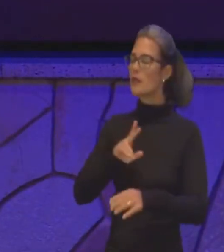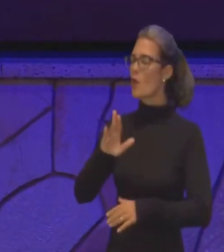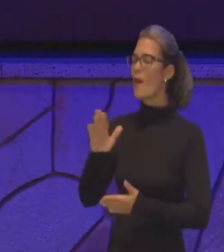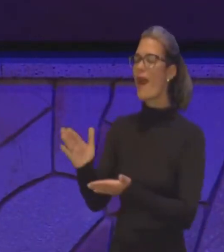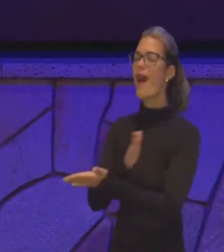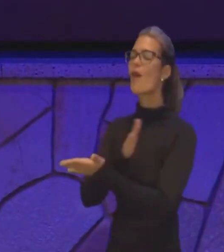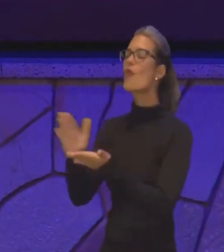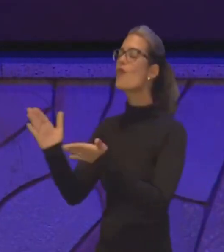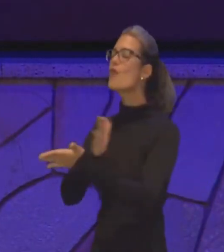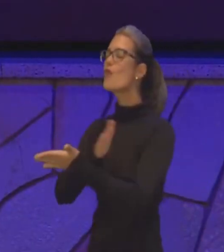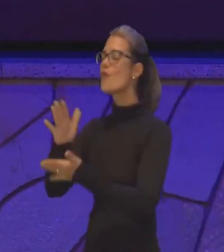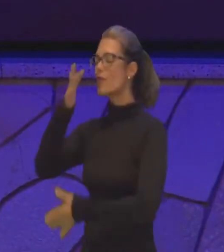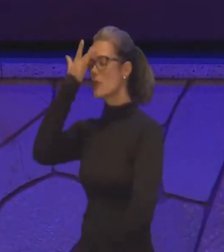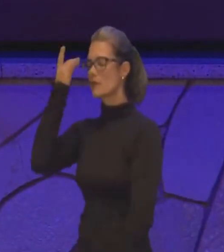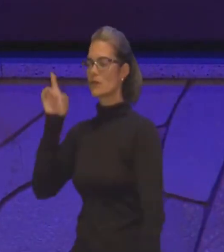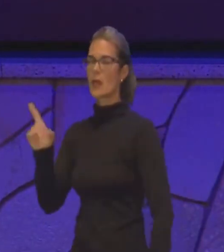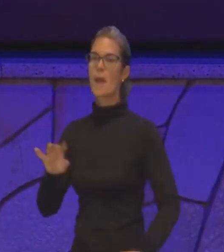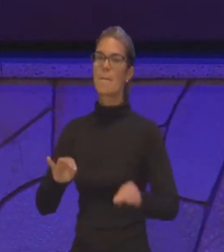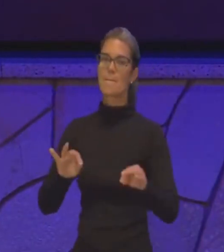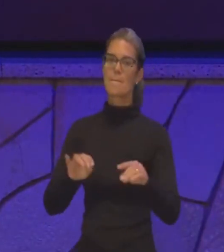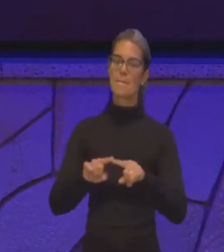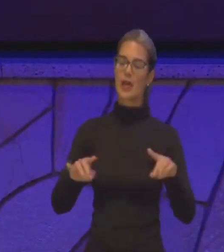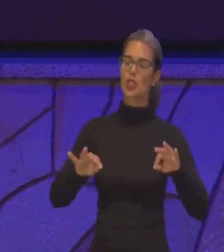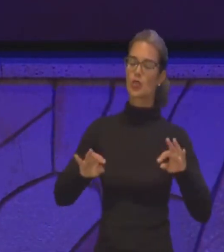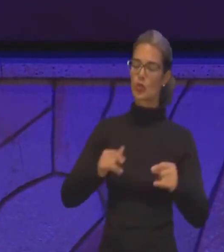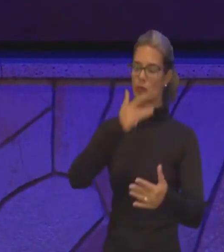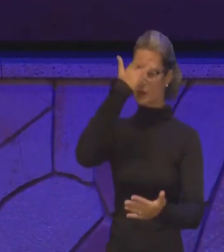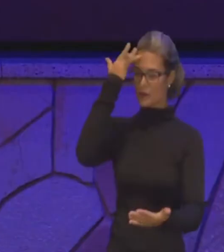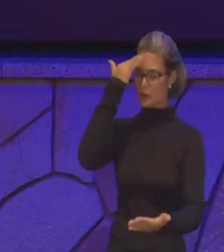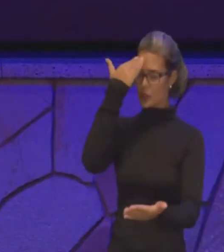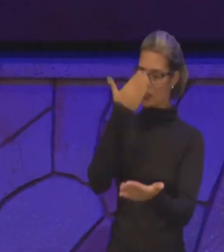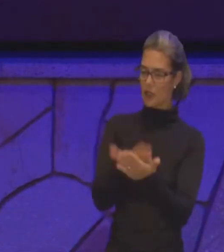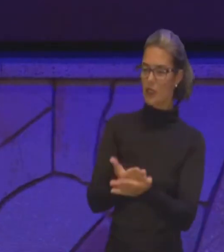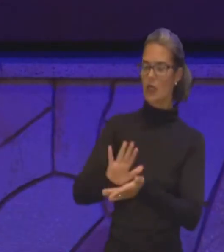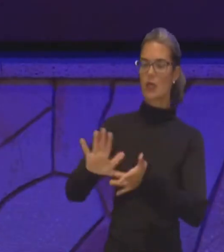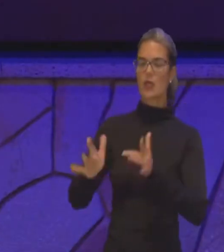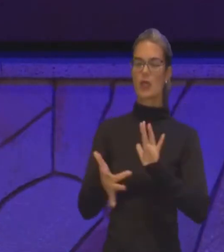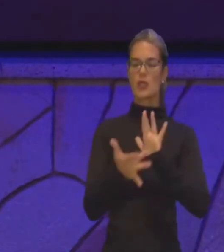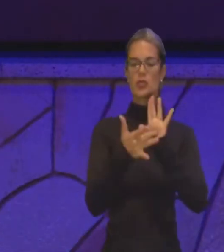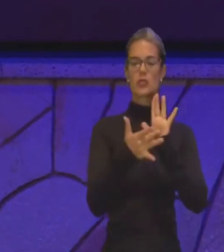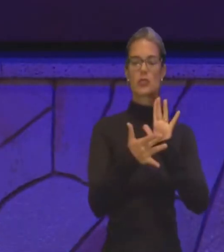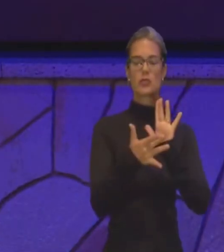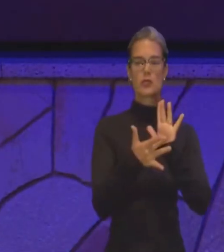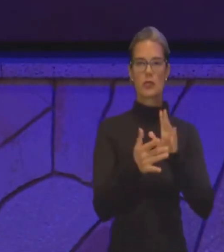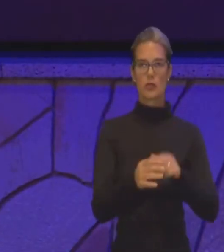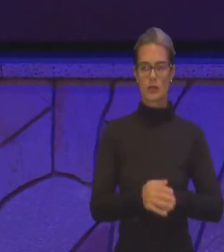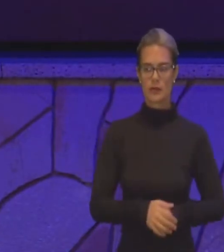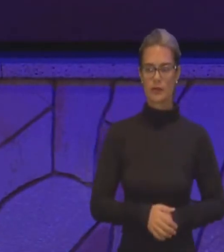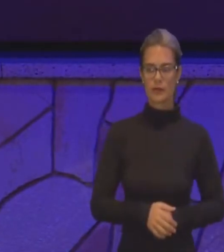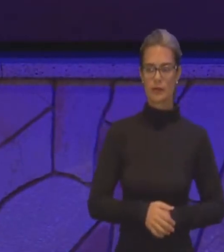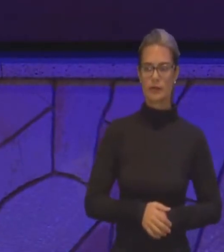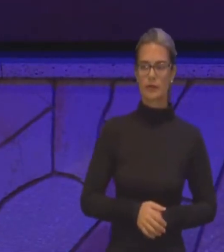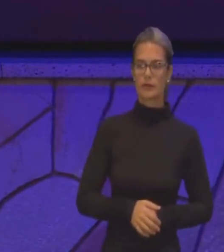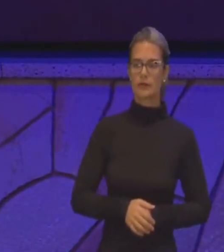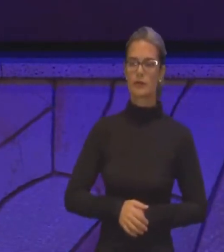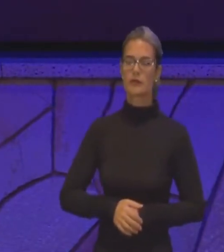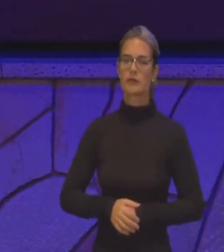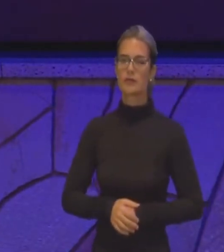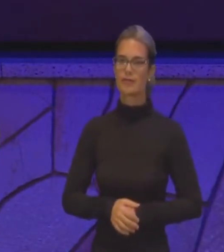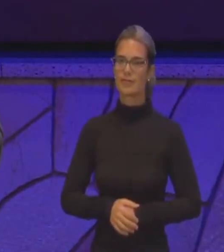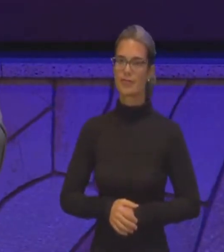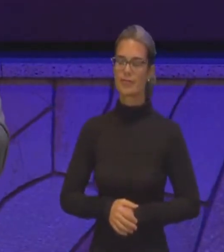para todos que creem no nome de Jesus. Talvez nós